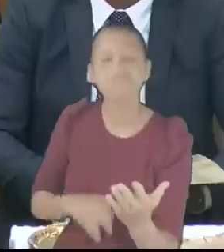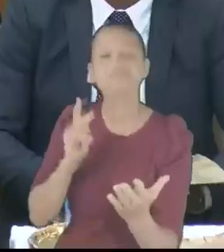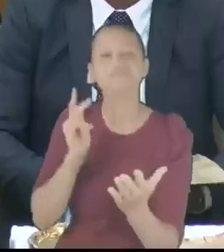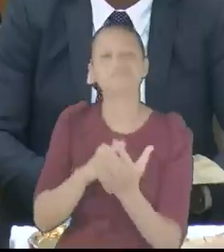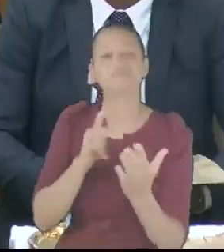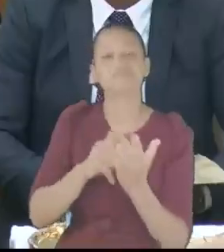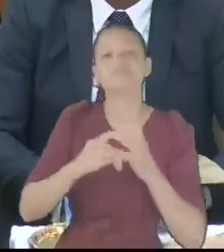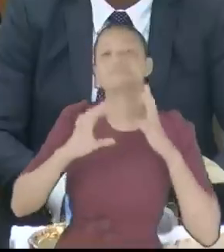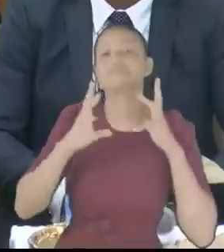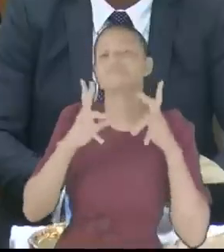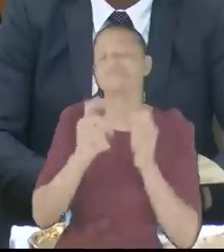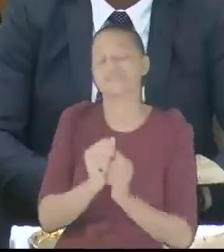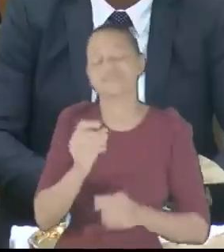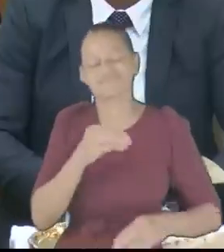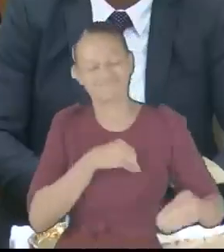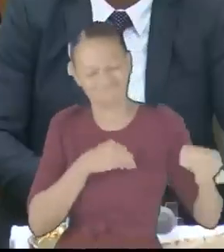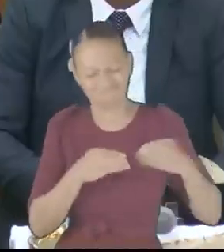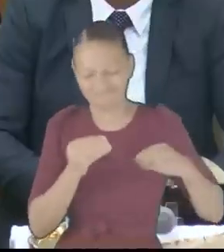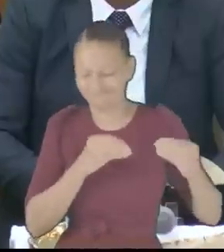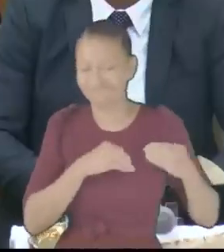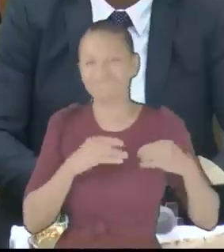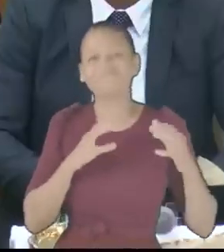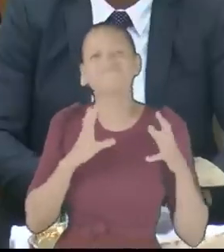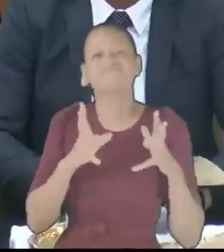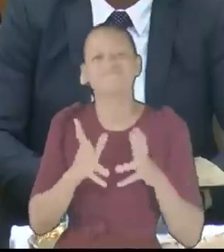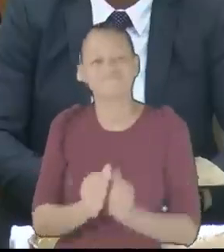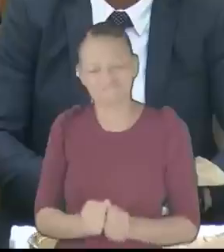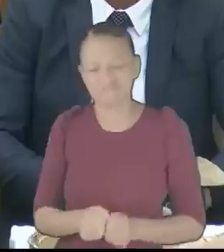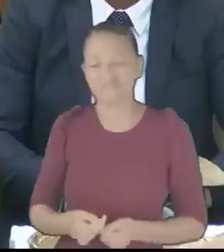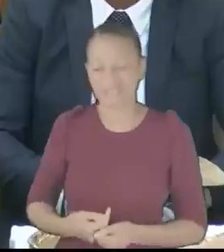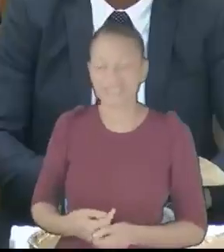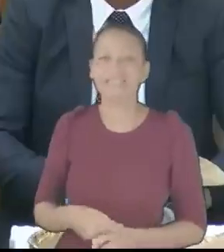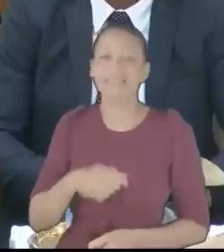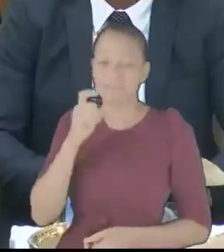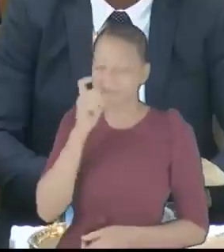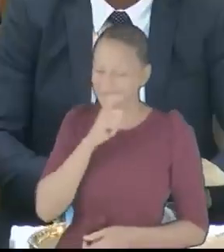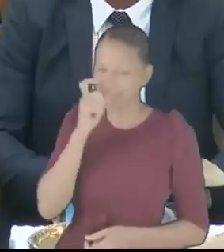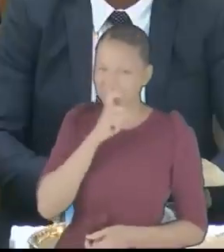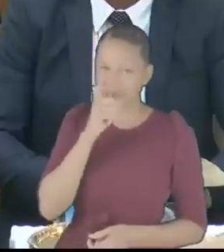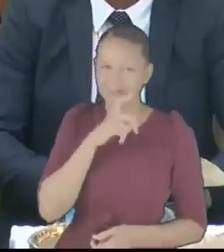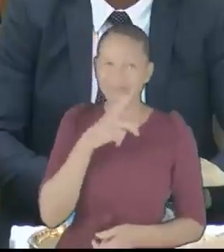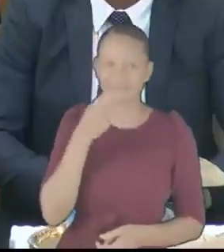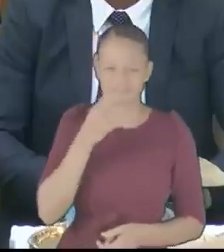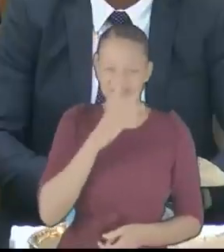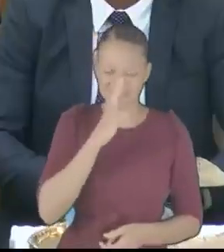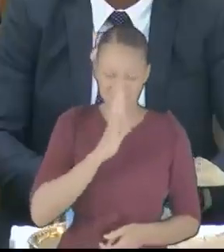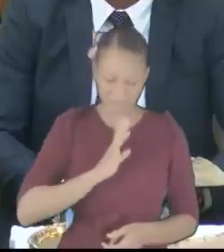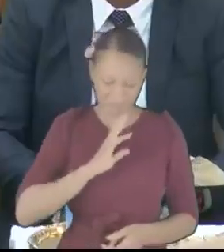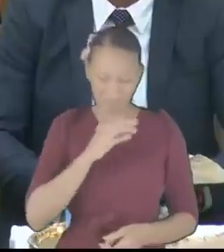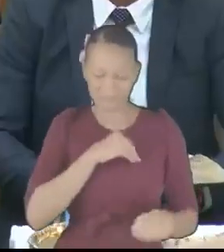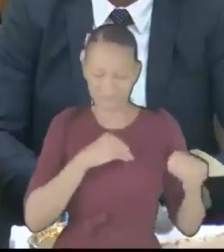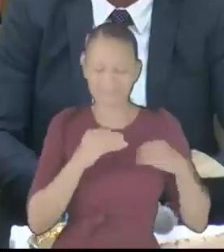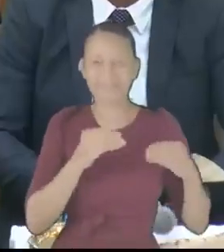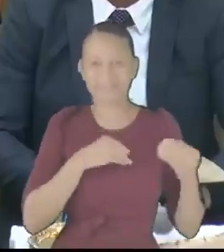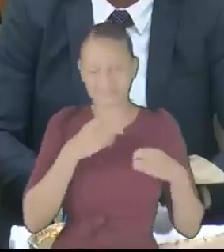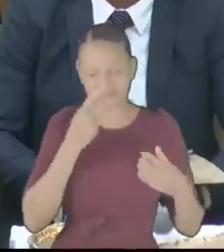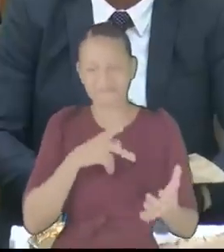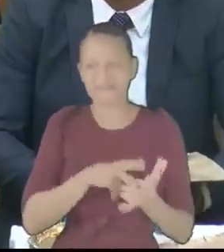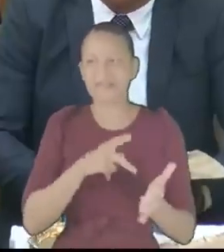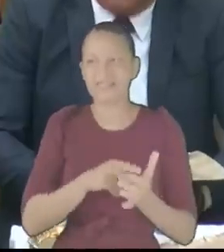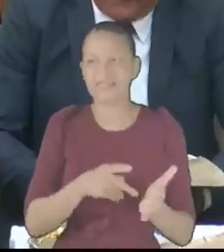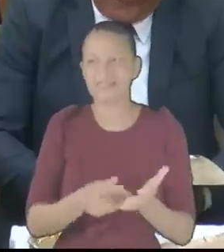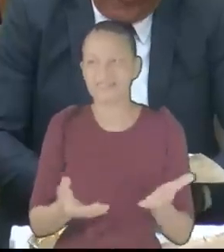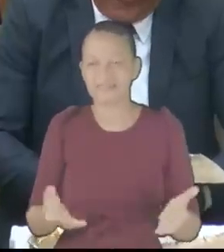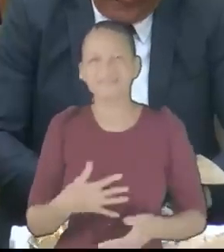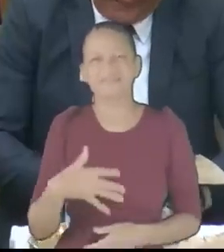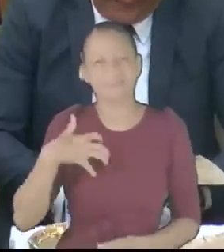eram todos os seus pecados. Era realmente, o diabo é mentiroso, mas nessa hora, quando é para falar dos nossos pecados, ele diz a verdade. Glória a Deus. O